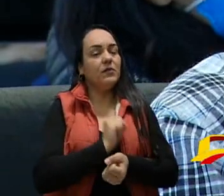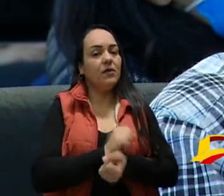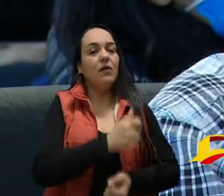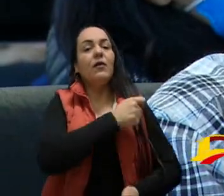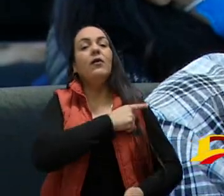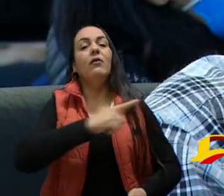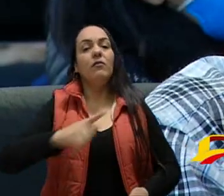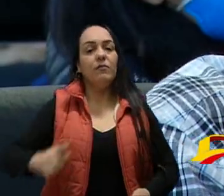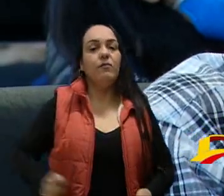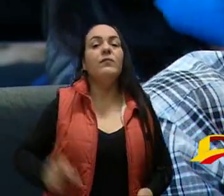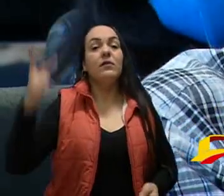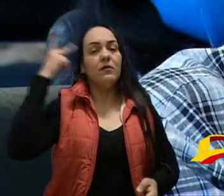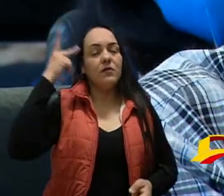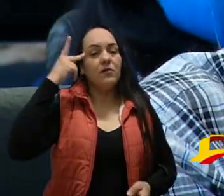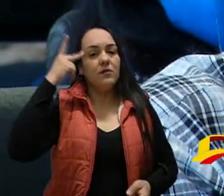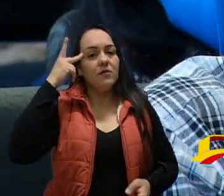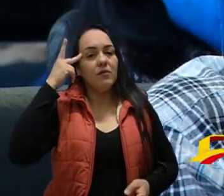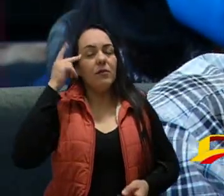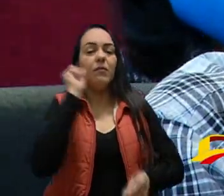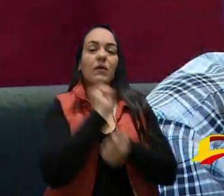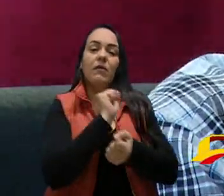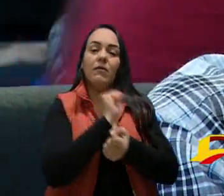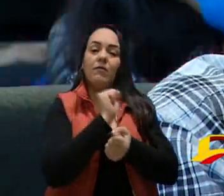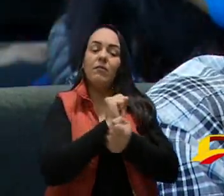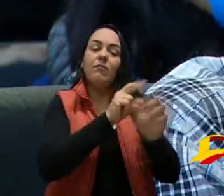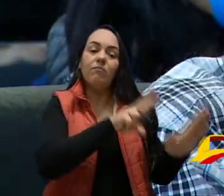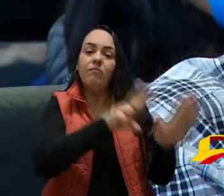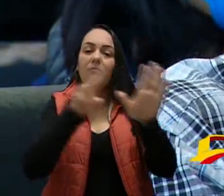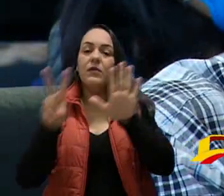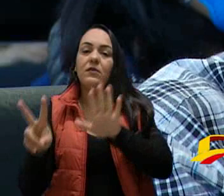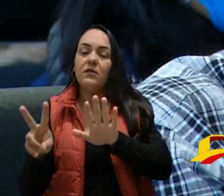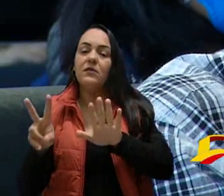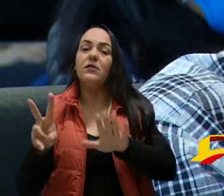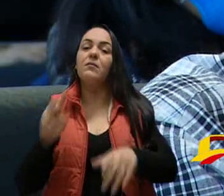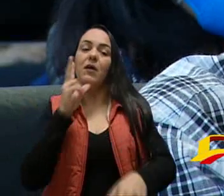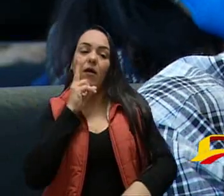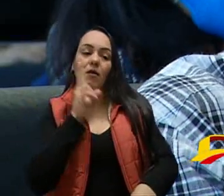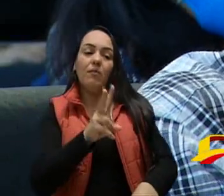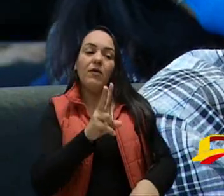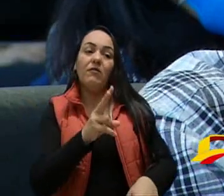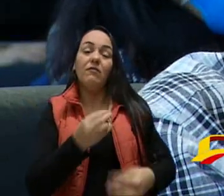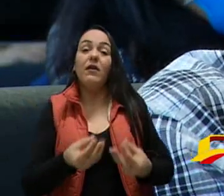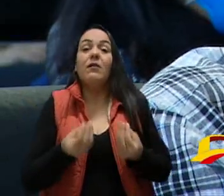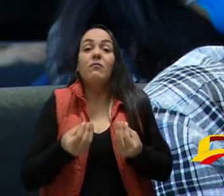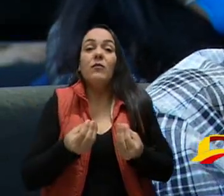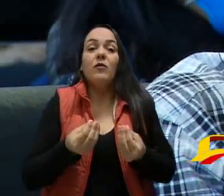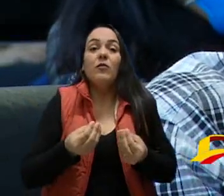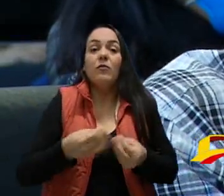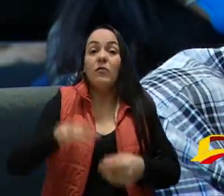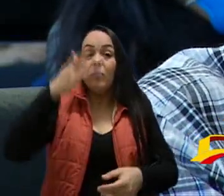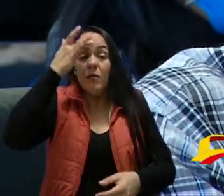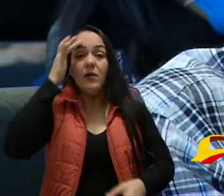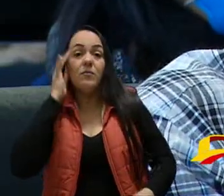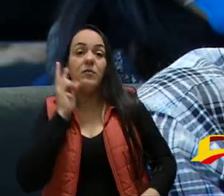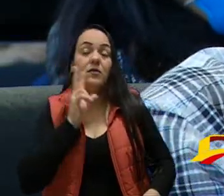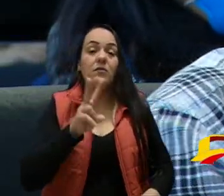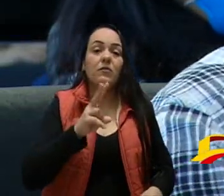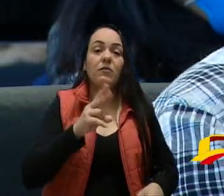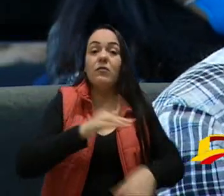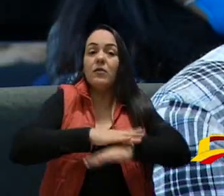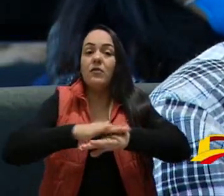determinou a guarda pelo menos uma semana vereador iara para ver qual vai ser a reação do povo